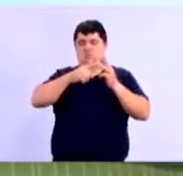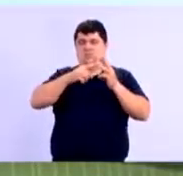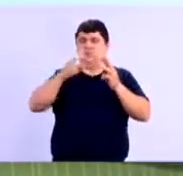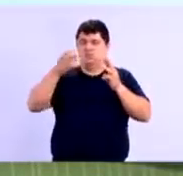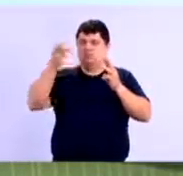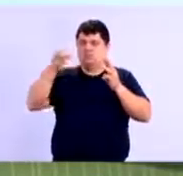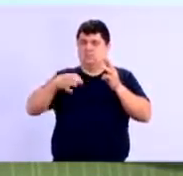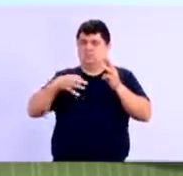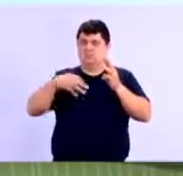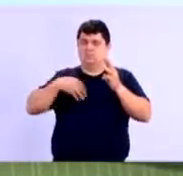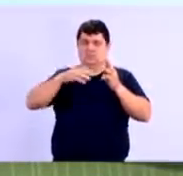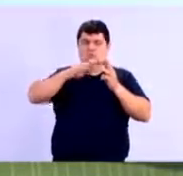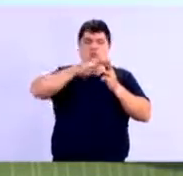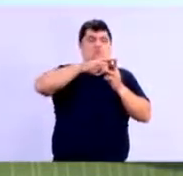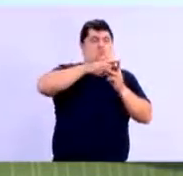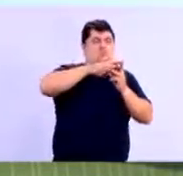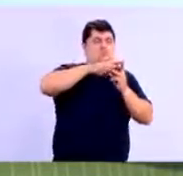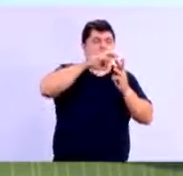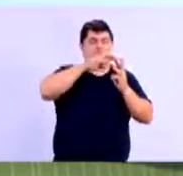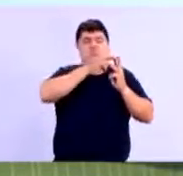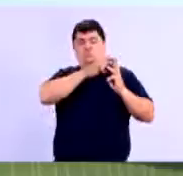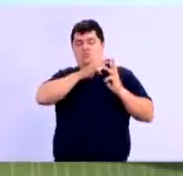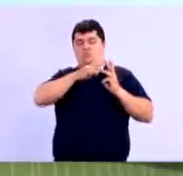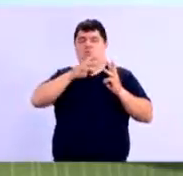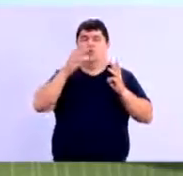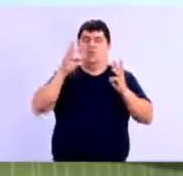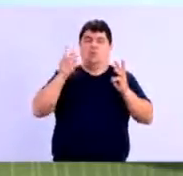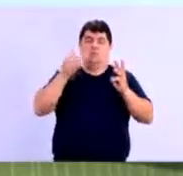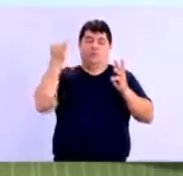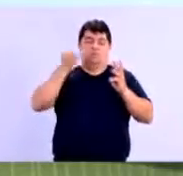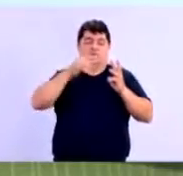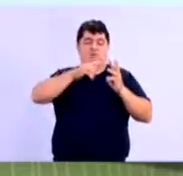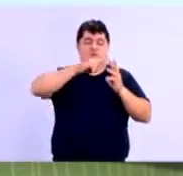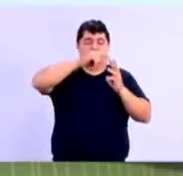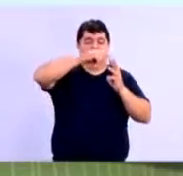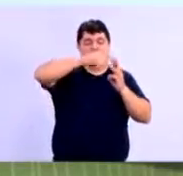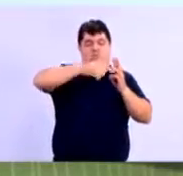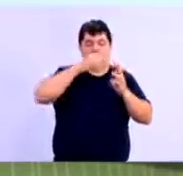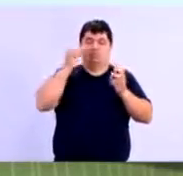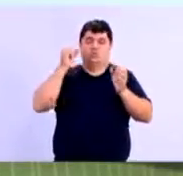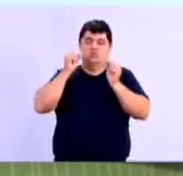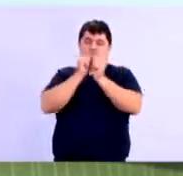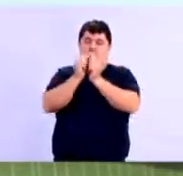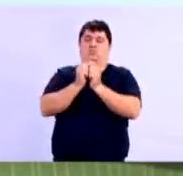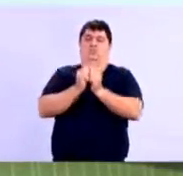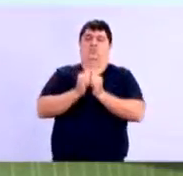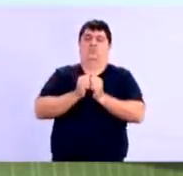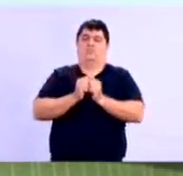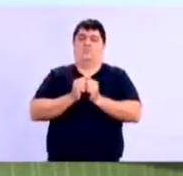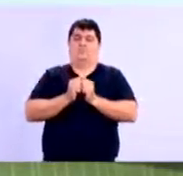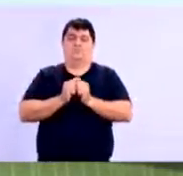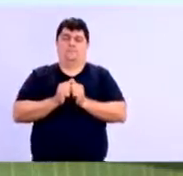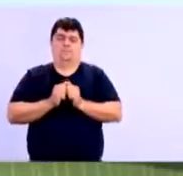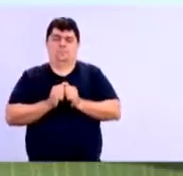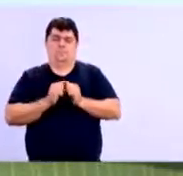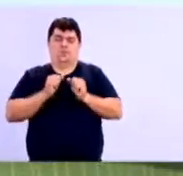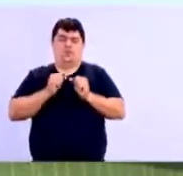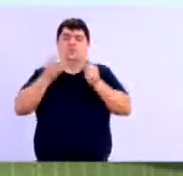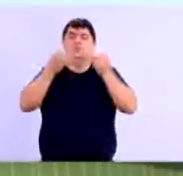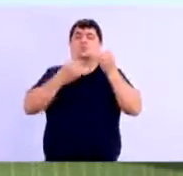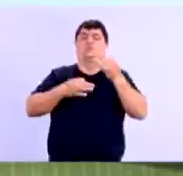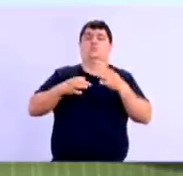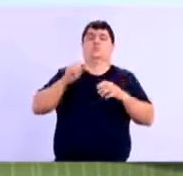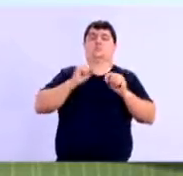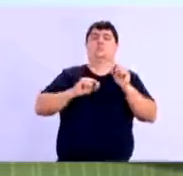olha gente, não é isolado, a gente vai ter 3 tópicos específicos que a gente vai trabalhar. O que a gente pode presumir, o que a gente